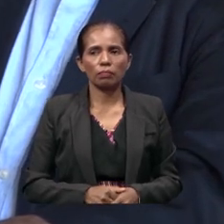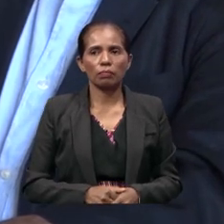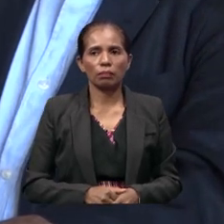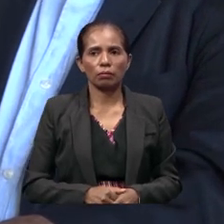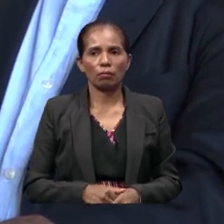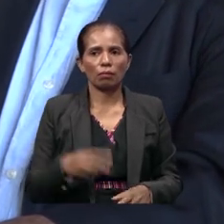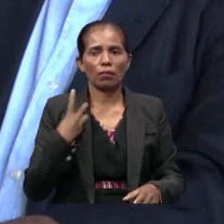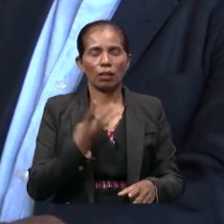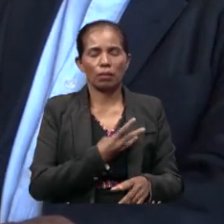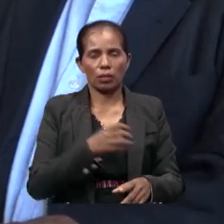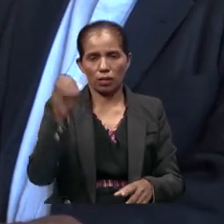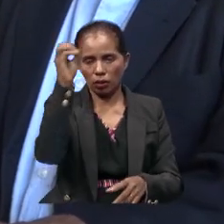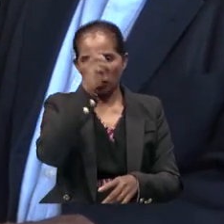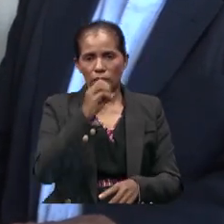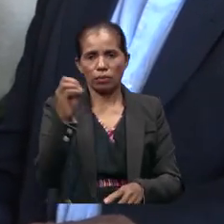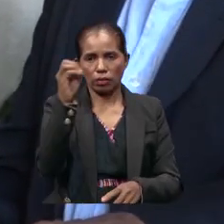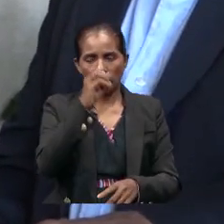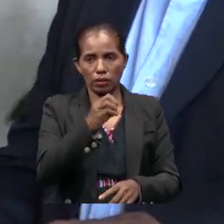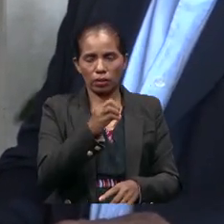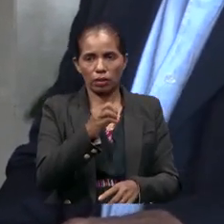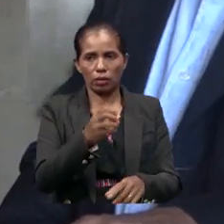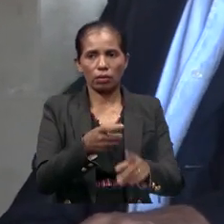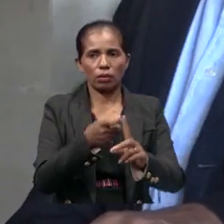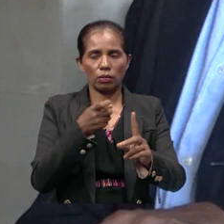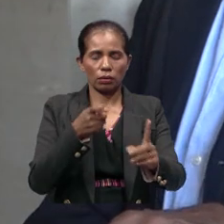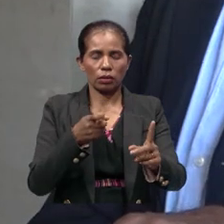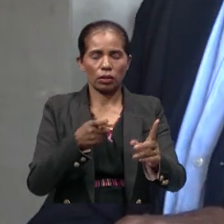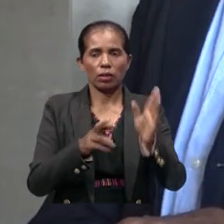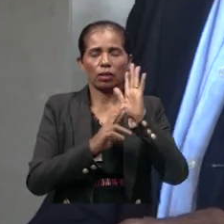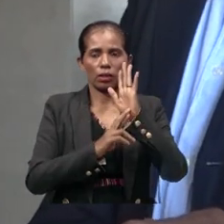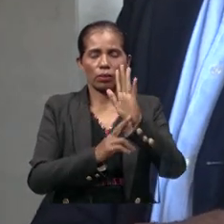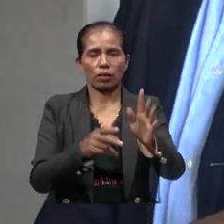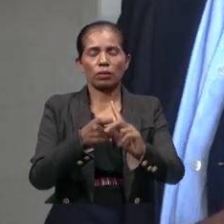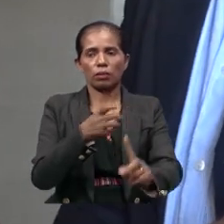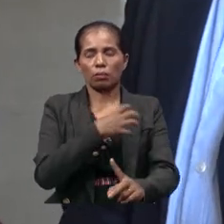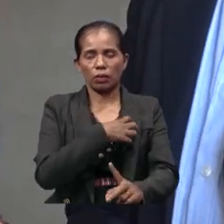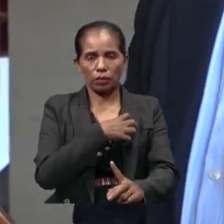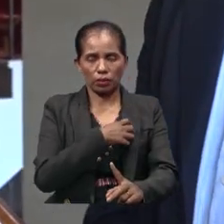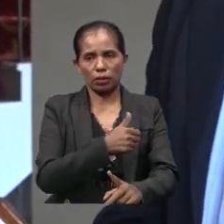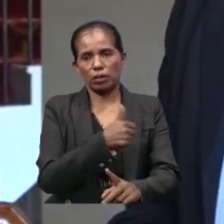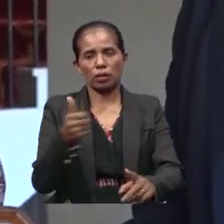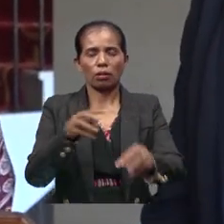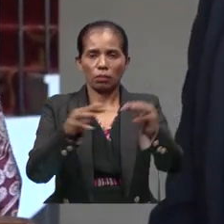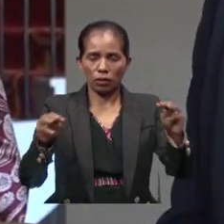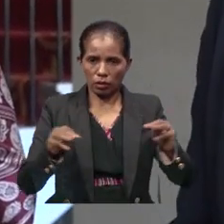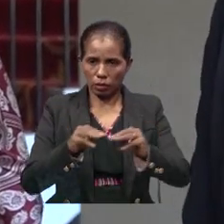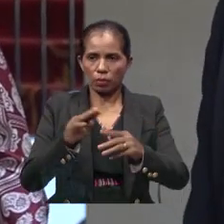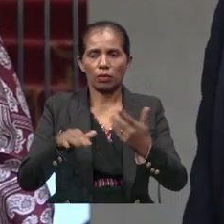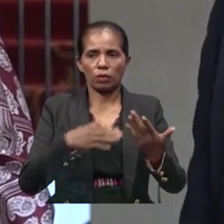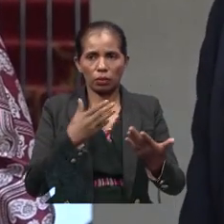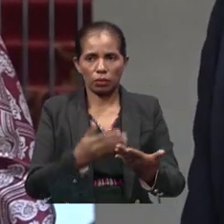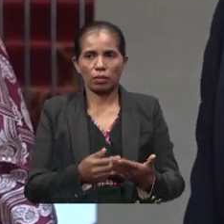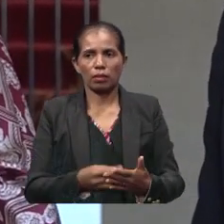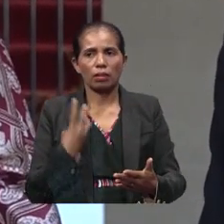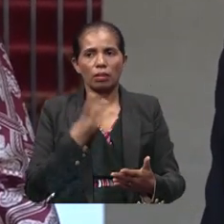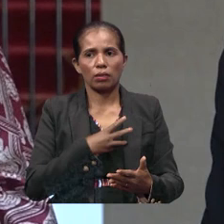a minha observação, li os relatórios sobre polícia, autoridades a sério, que é municípios, e a